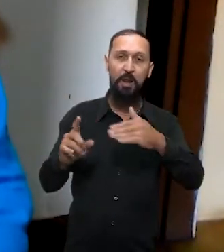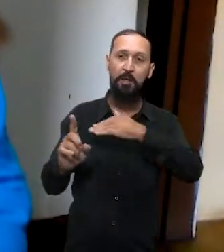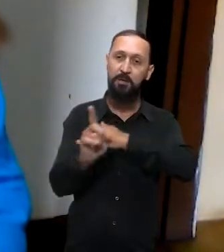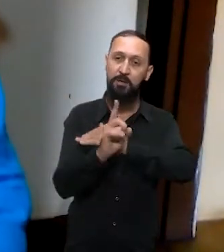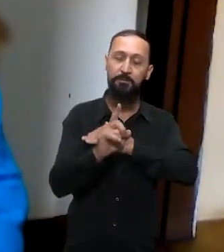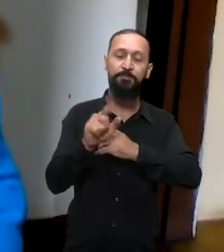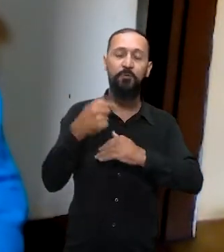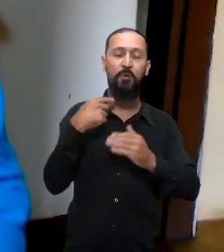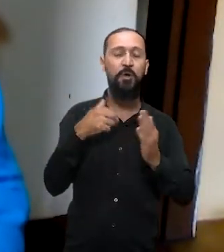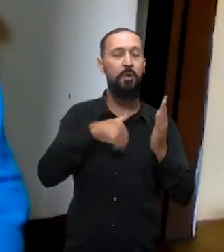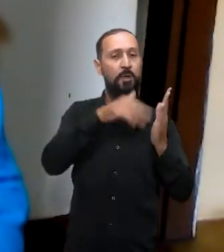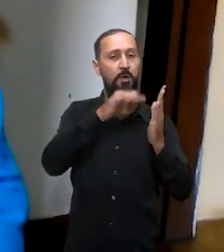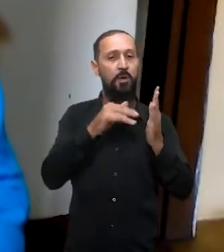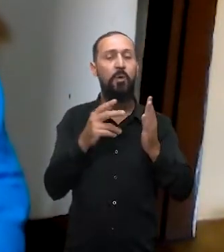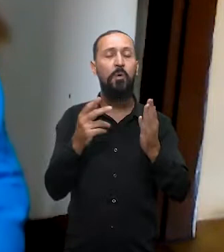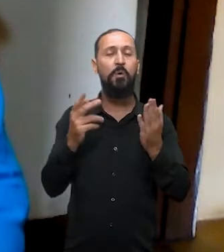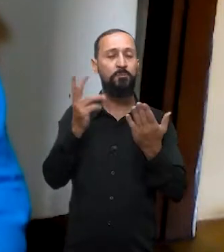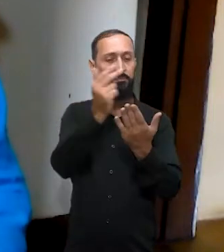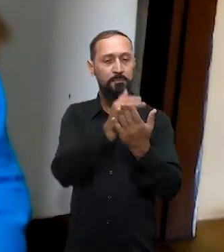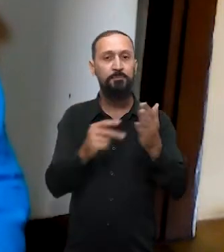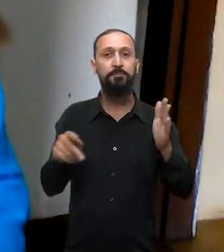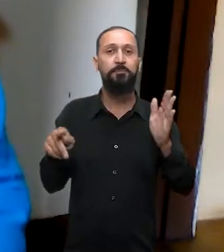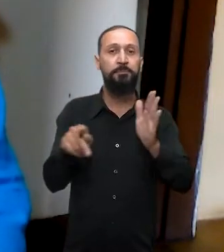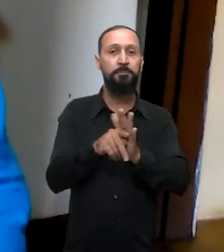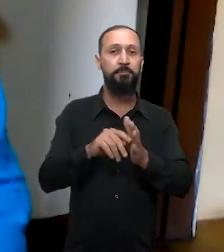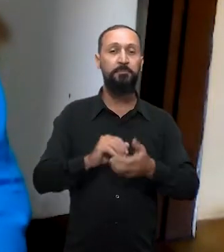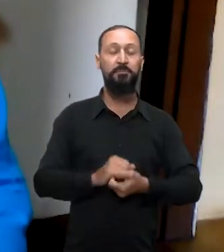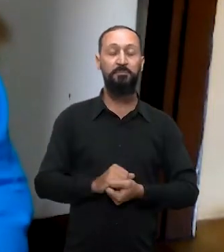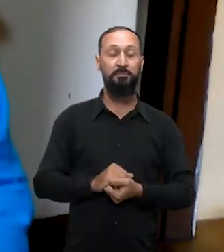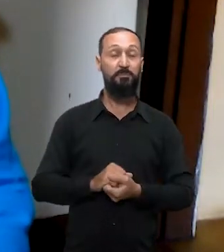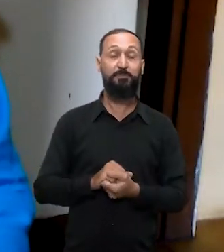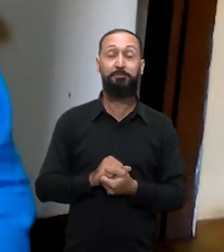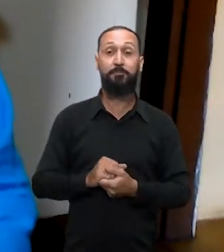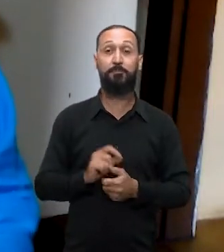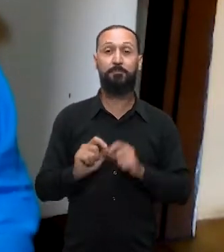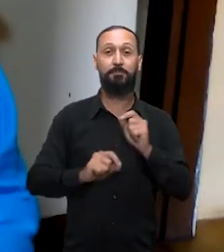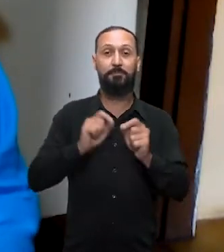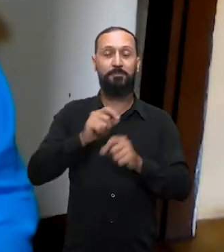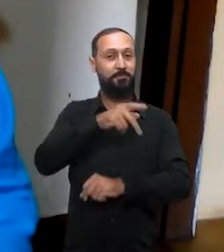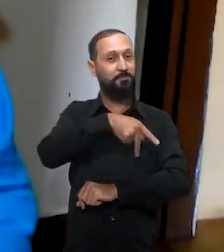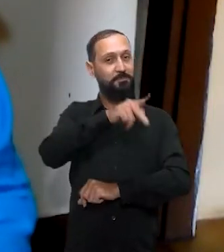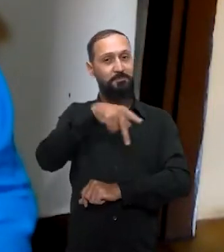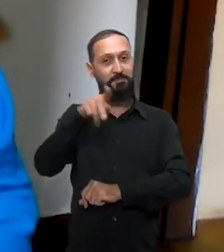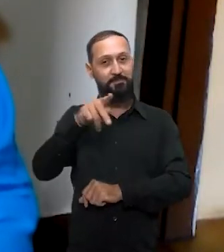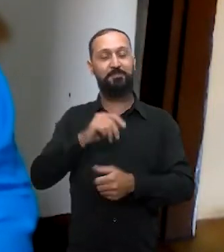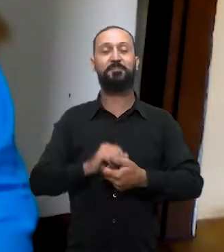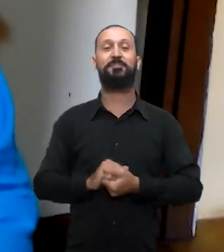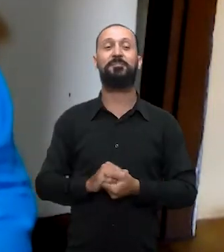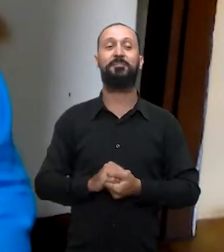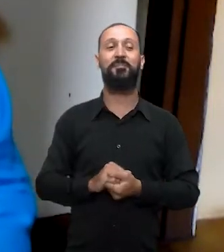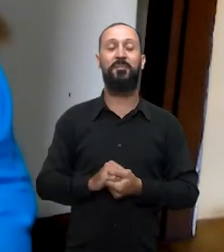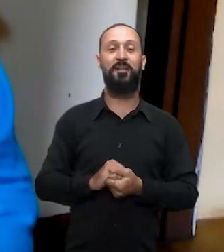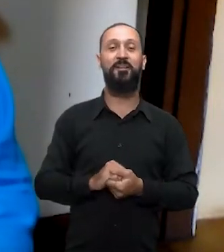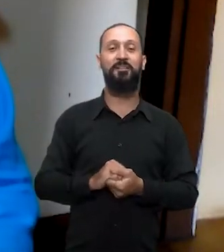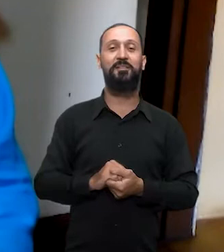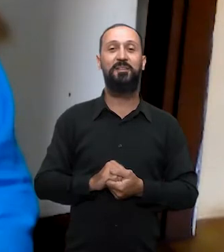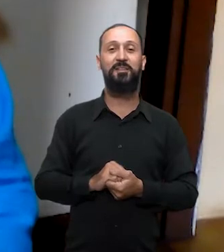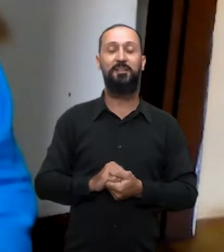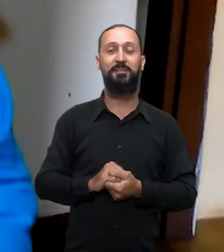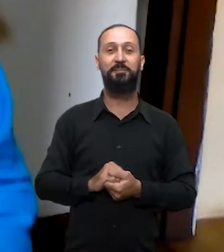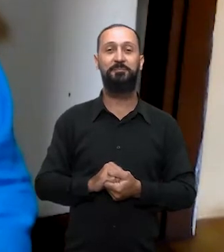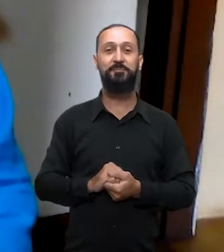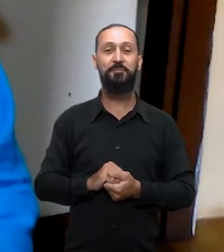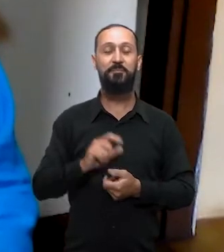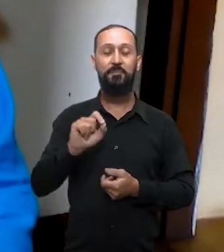condomínios são todas decoradas com os grafismos dos Cajuel. E